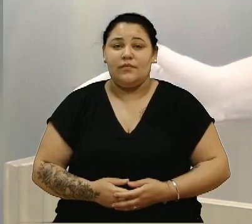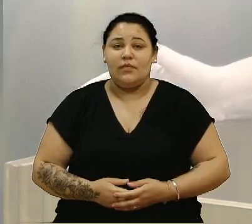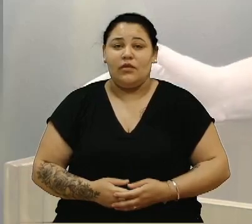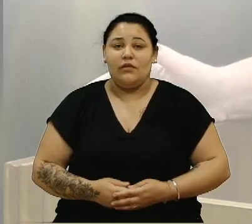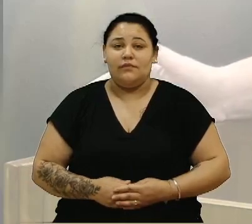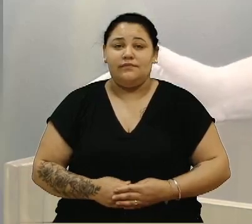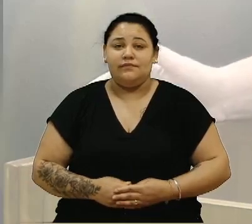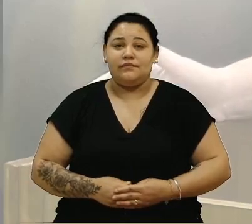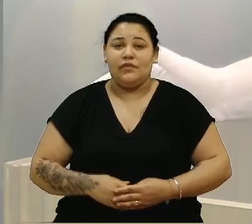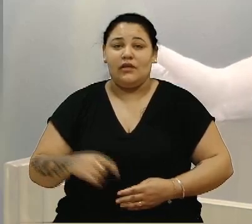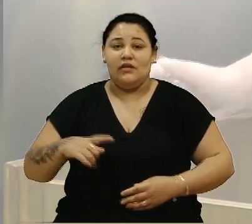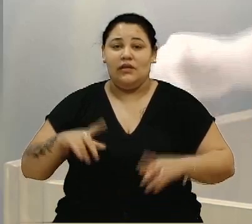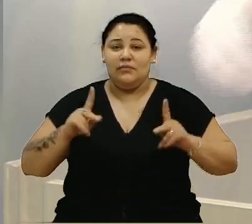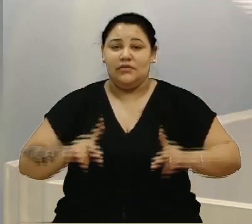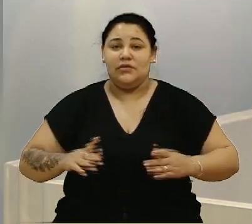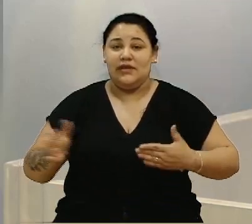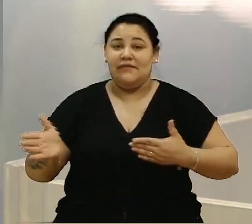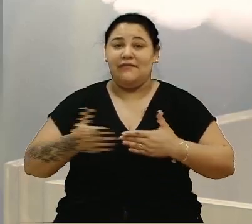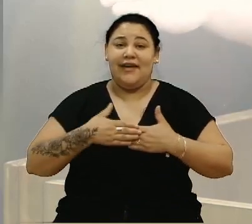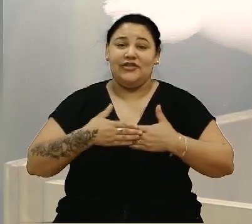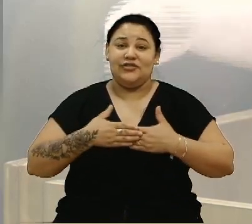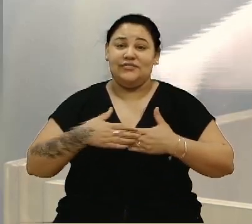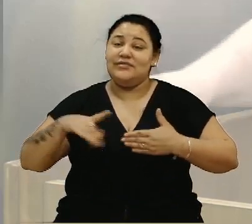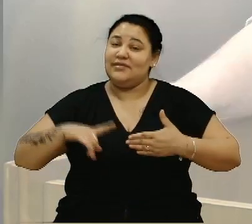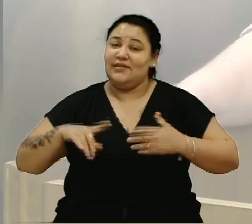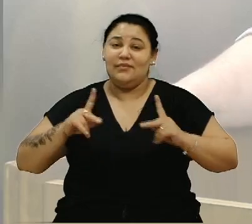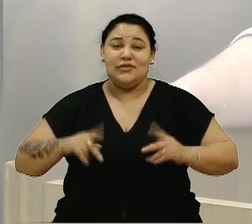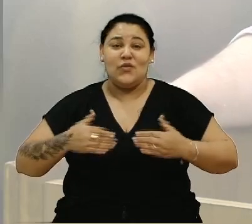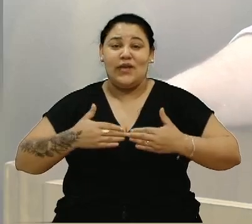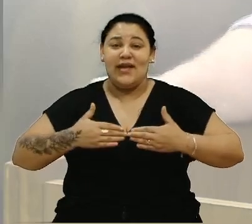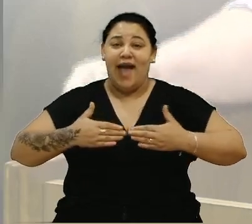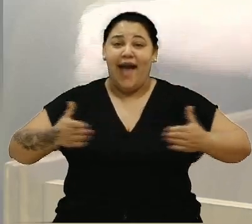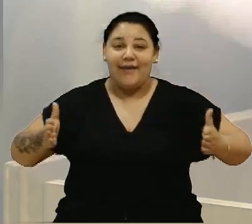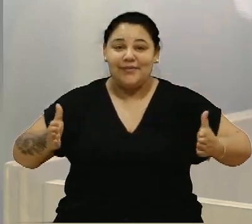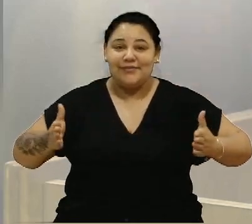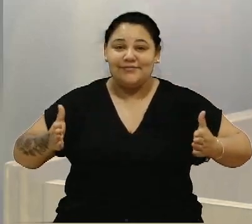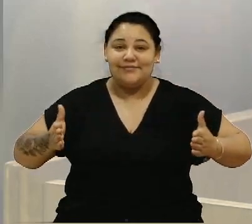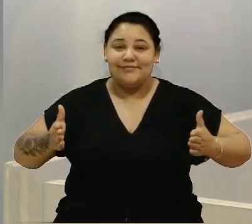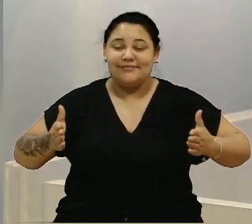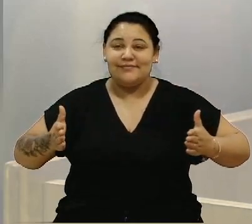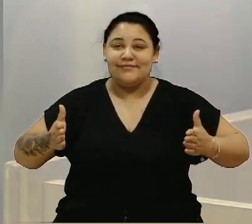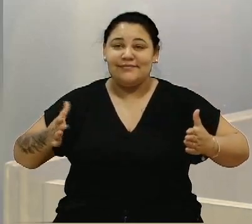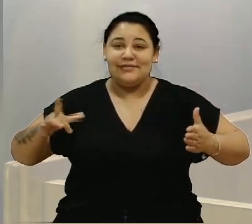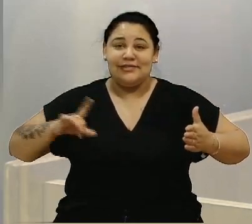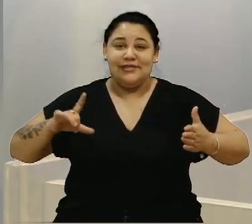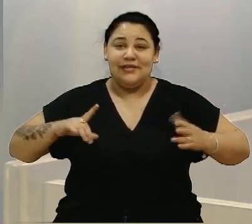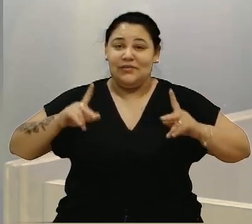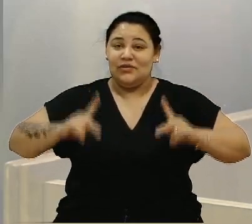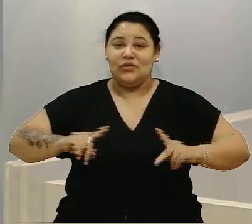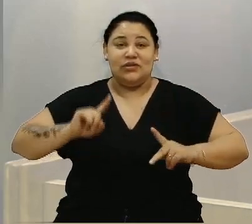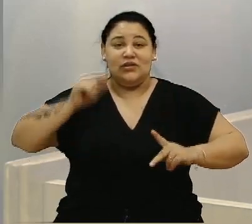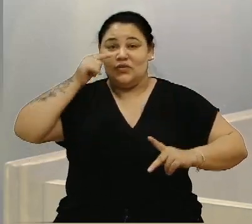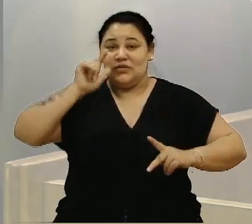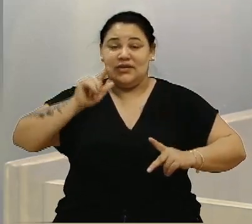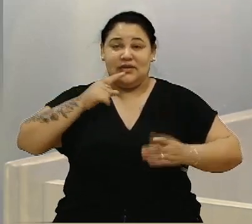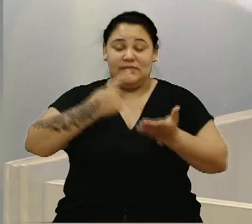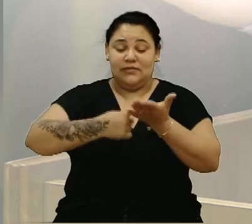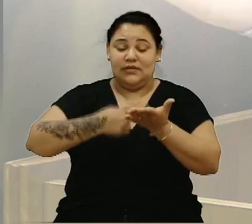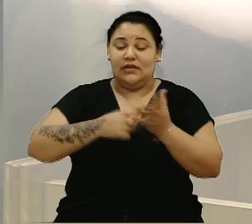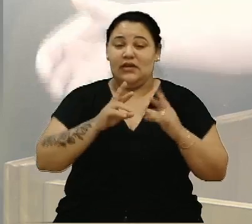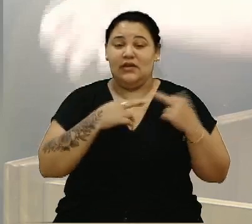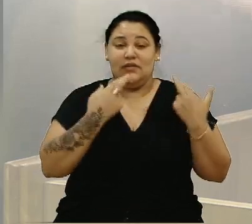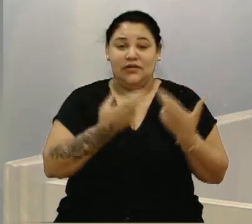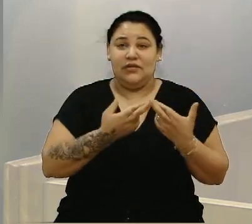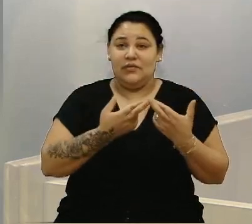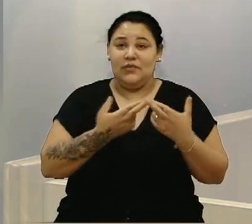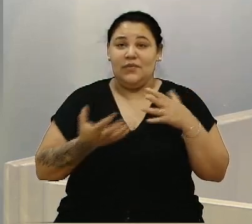fecha portas, tem gente que abre portas, tem gente que não consegue marcar qualquer tipo de reunião em Brasília, no governo do